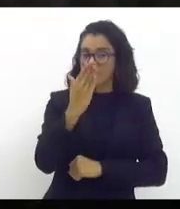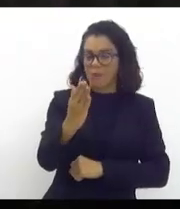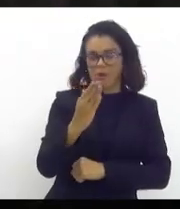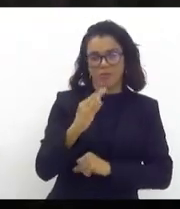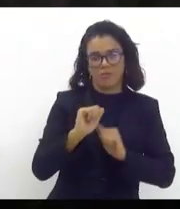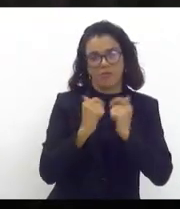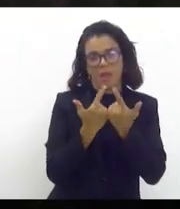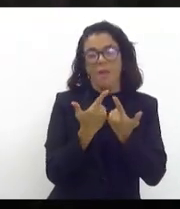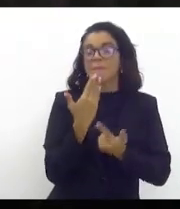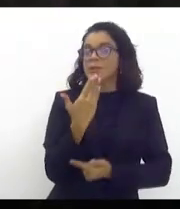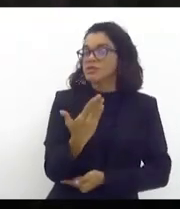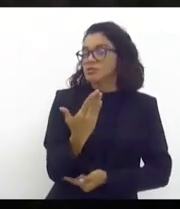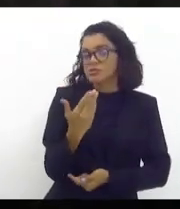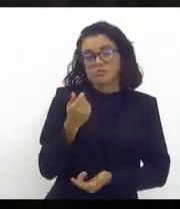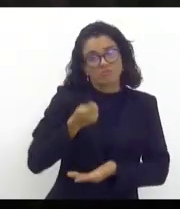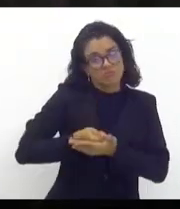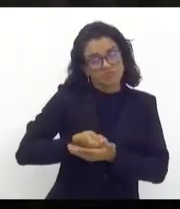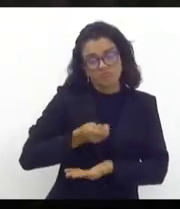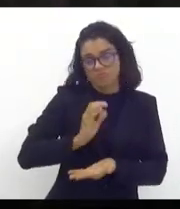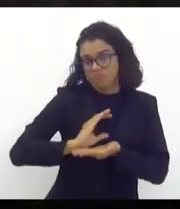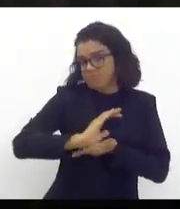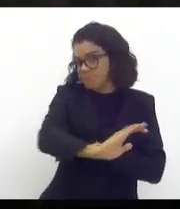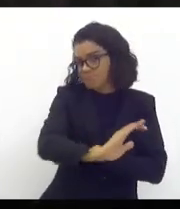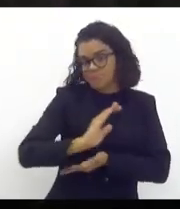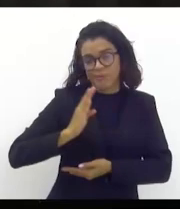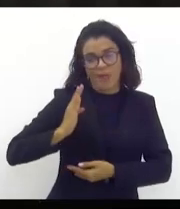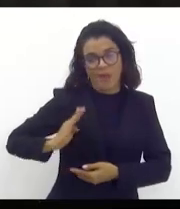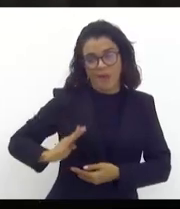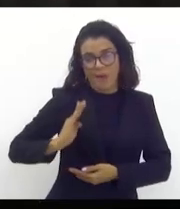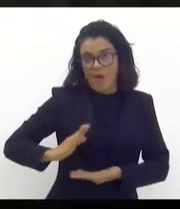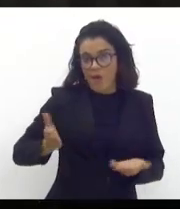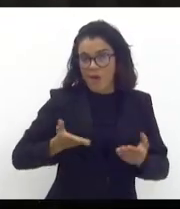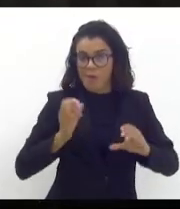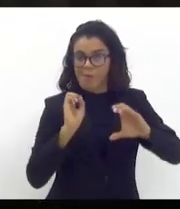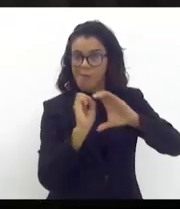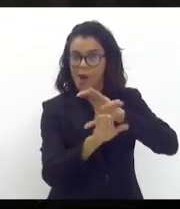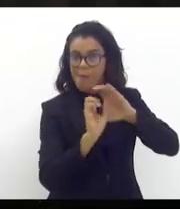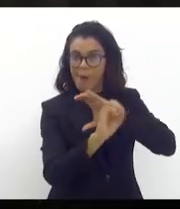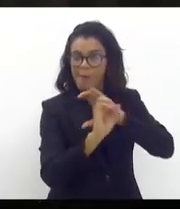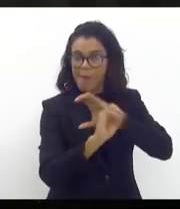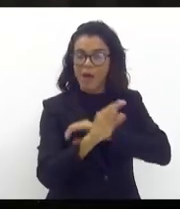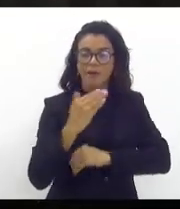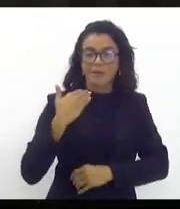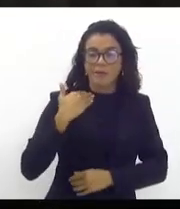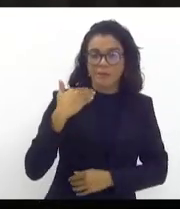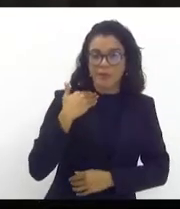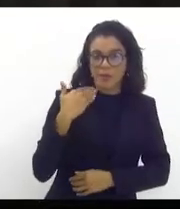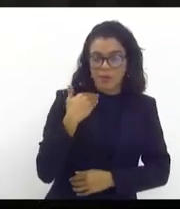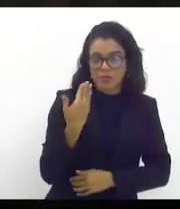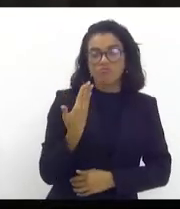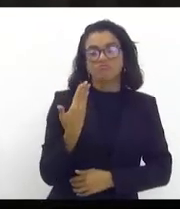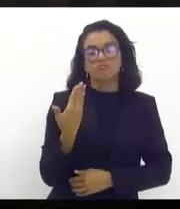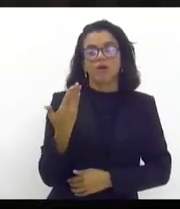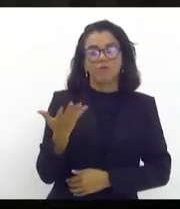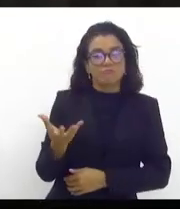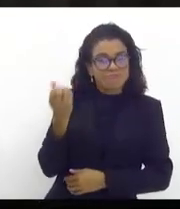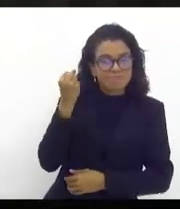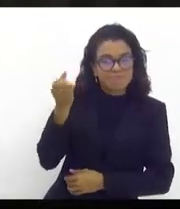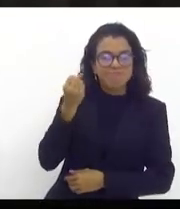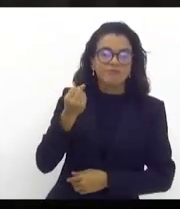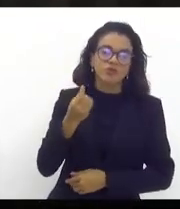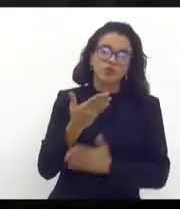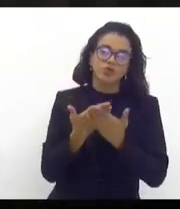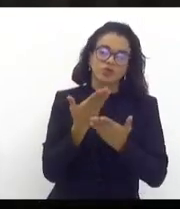pagamento das bolsas. É necessário que essas bolsas caiam na conta, que esse atraso seja cessado, para que os estudantes